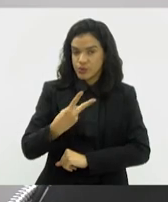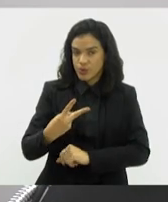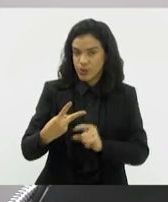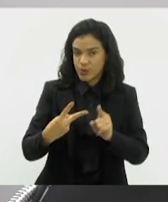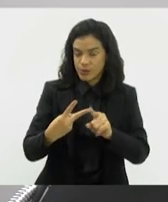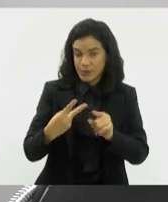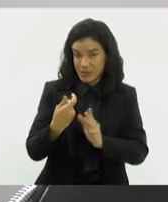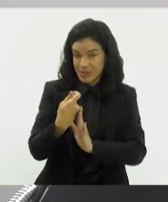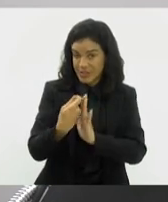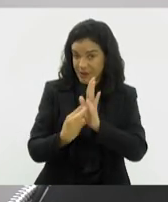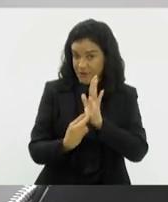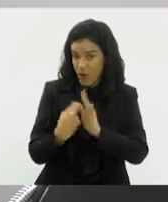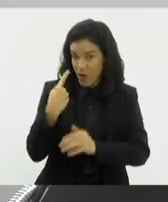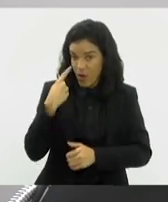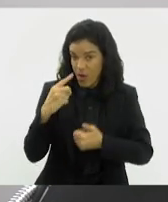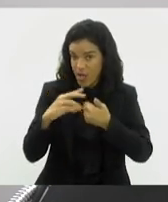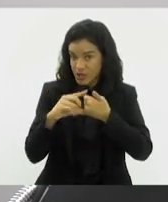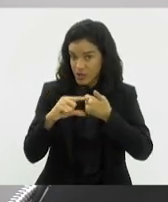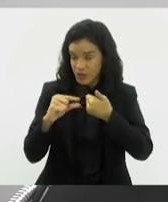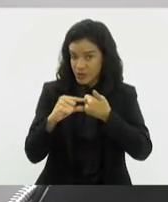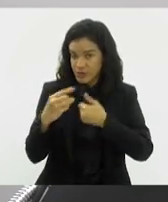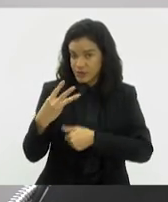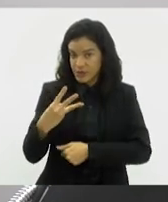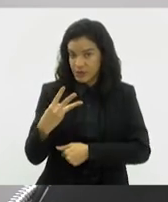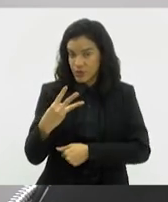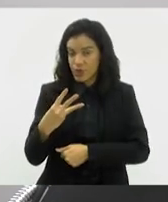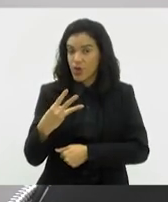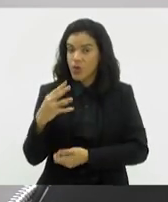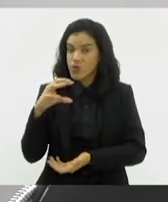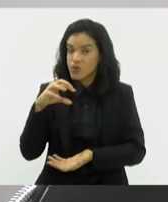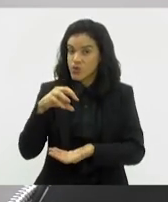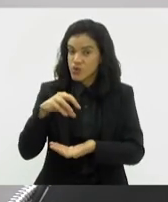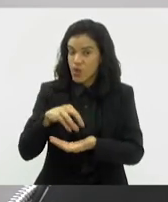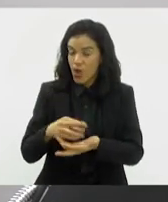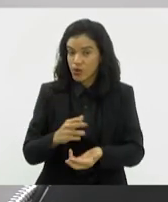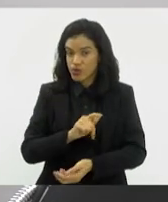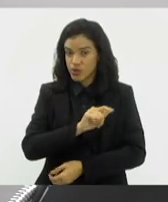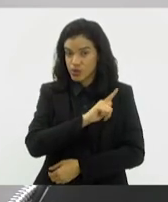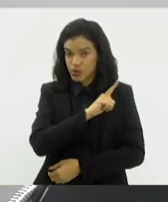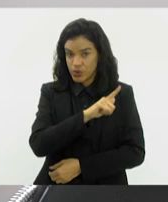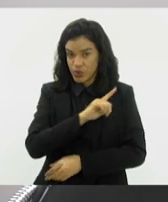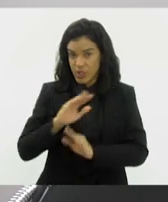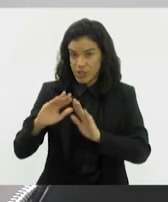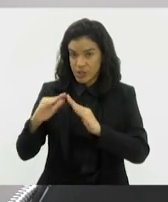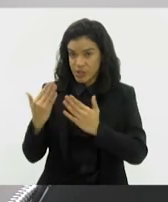escreveu assim, artigo 3º, os órgãos gestores do sistema educacional